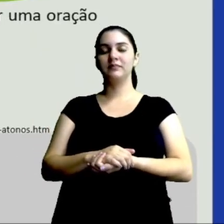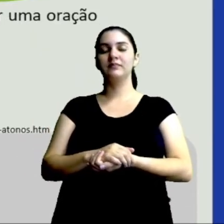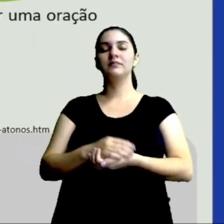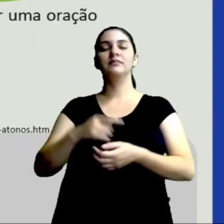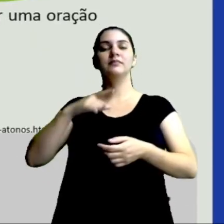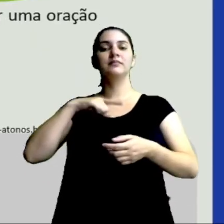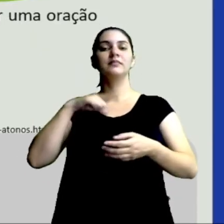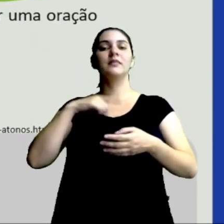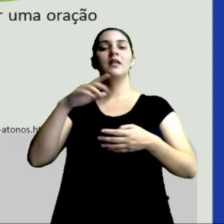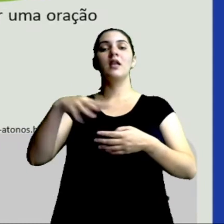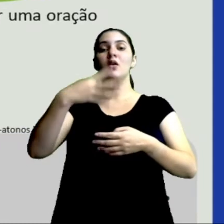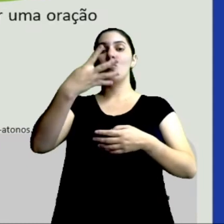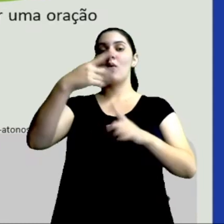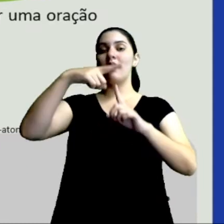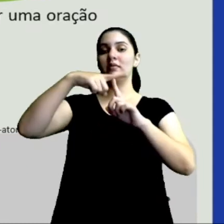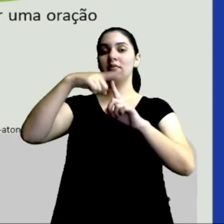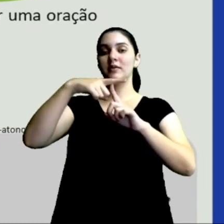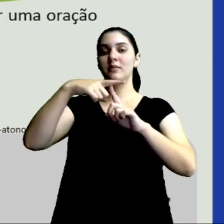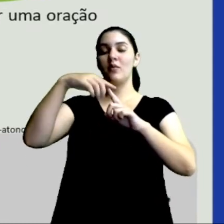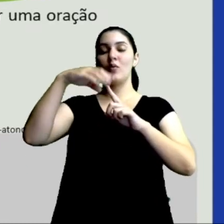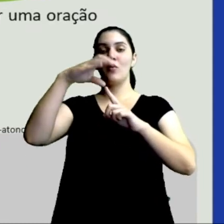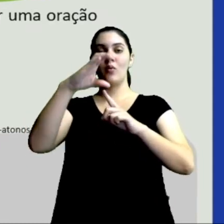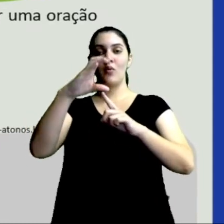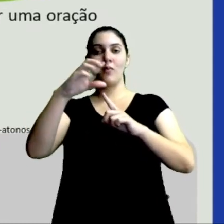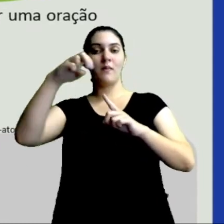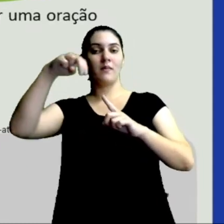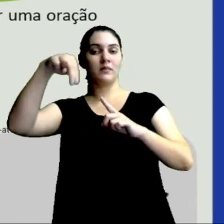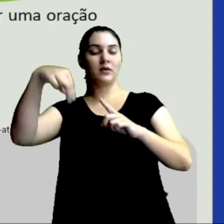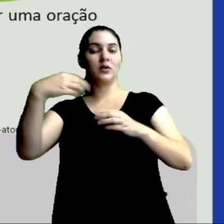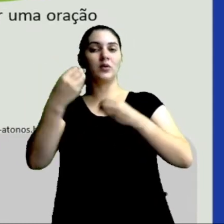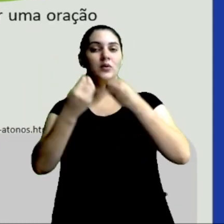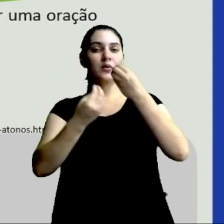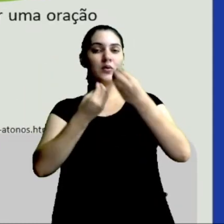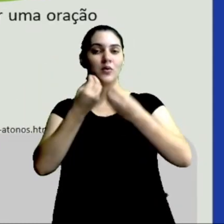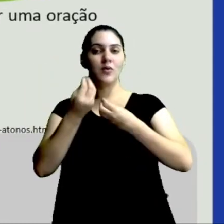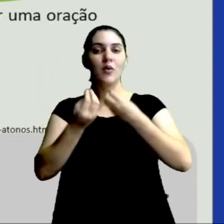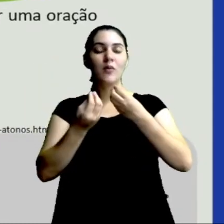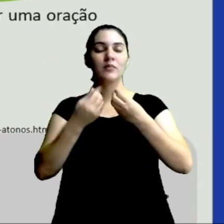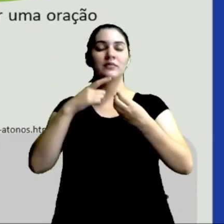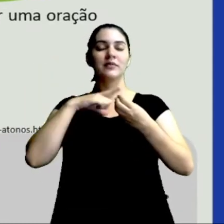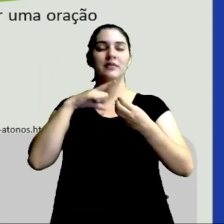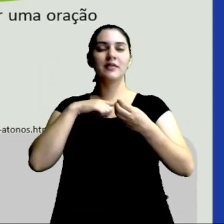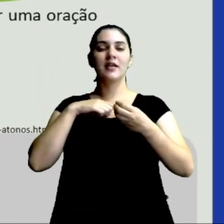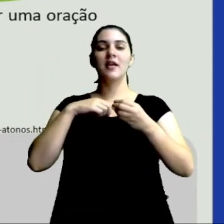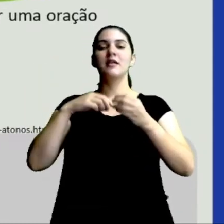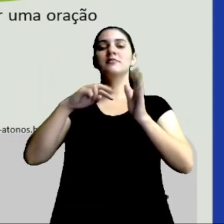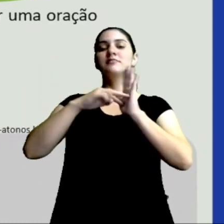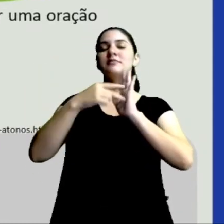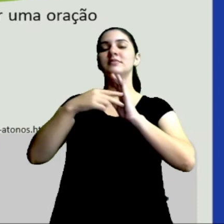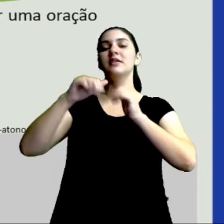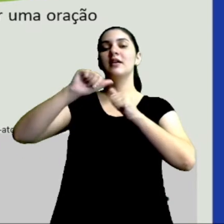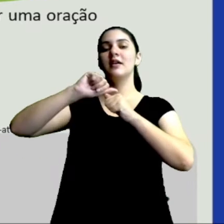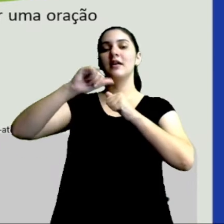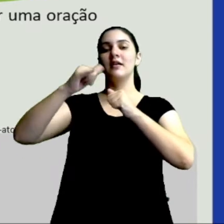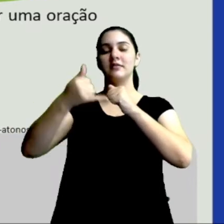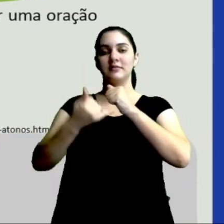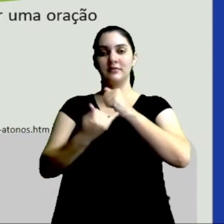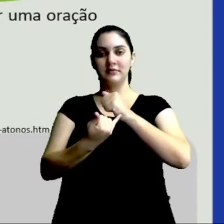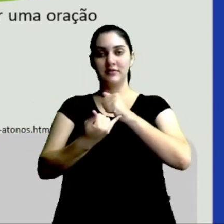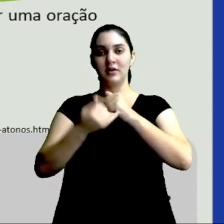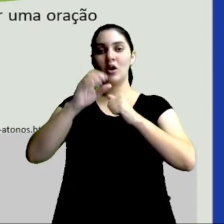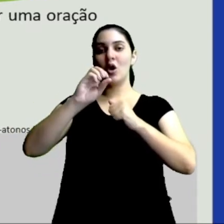Quarta função, complemento nominal. Quando complementar o sentido de adjetivos, advérbios ou